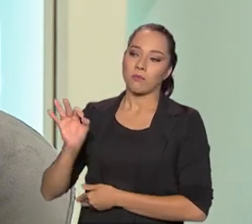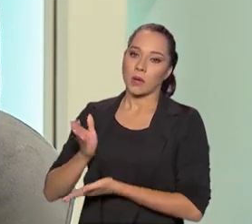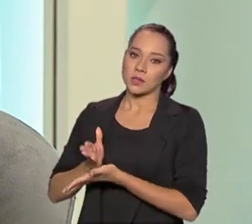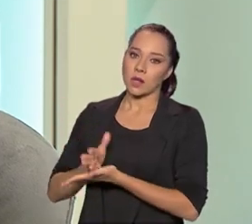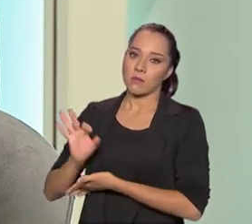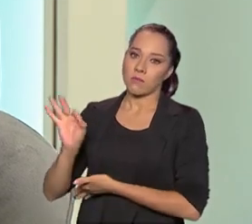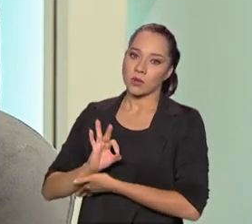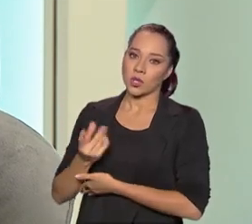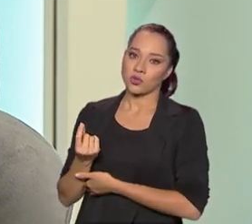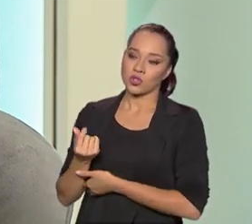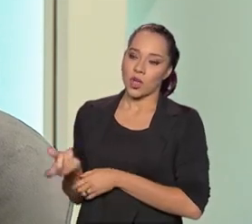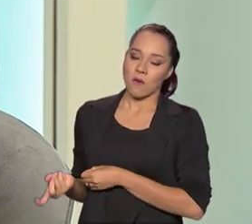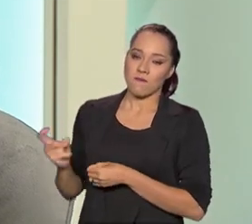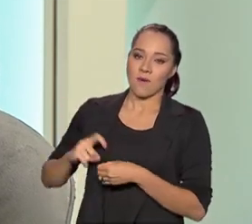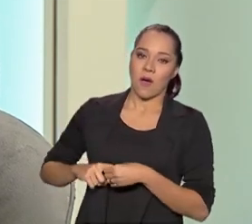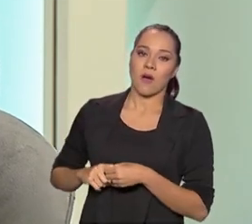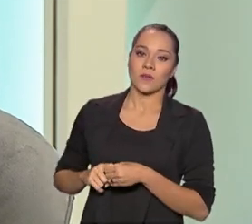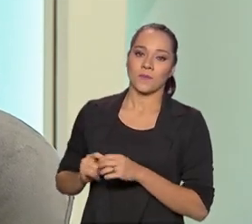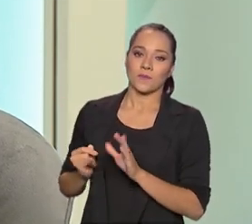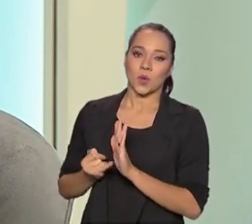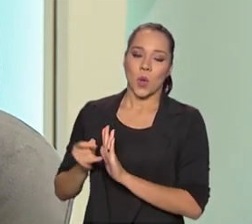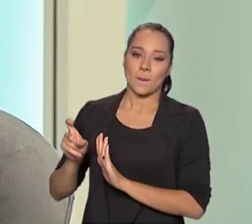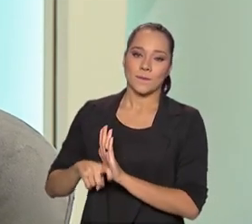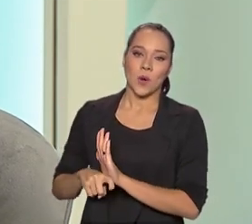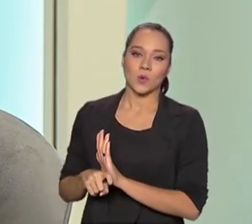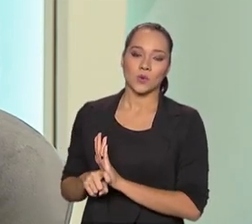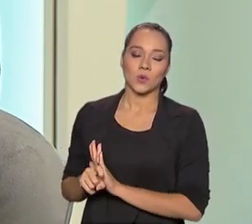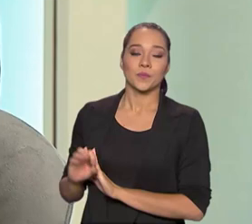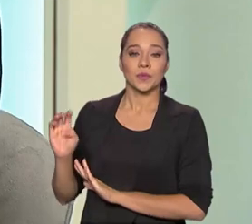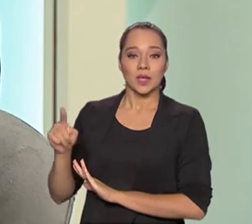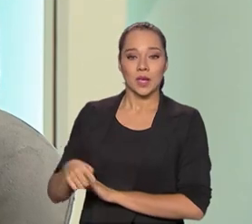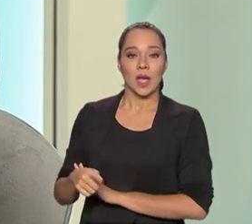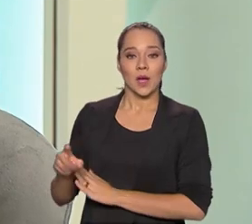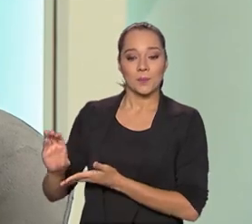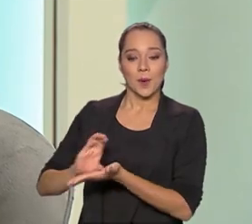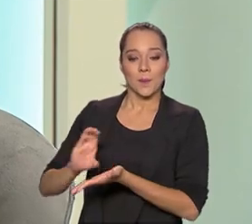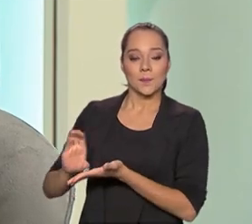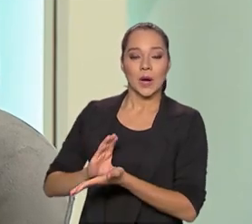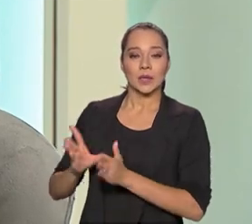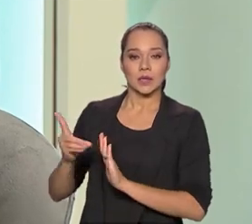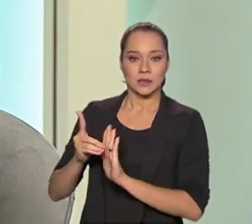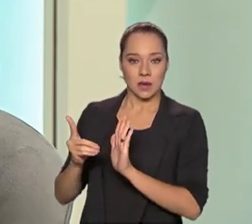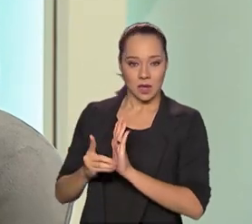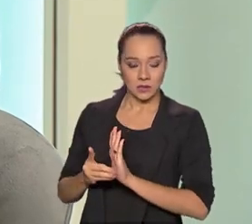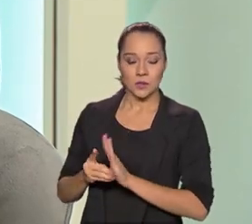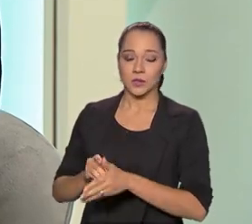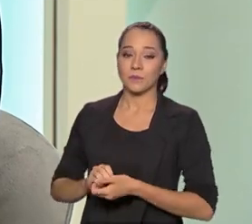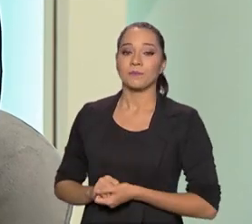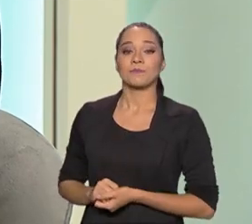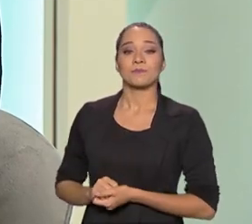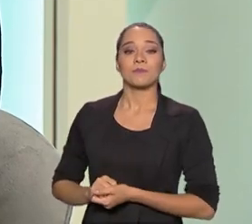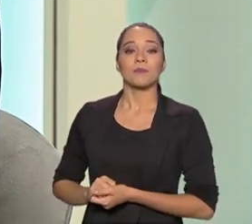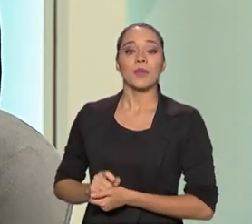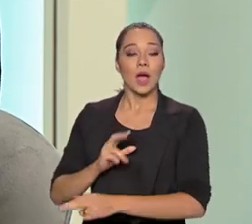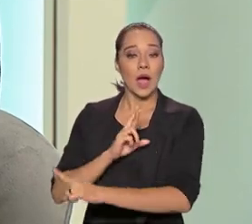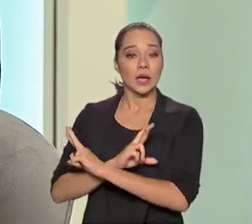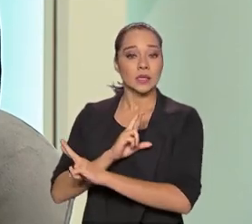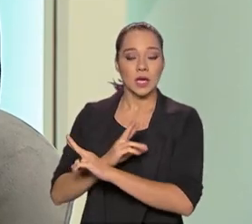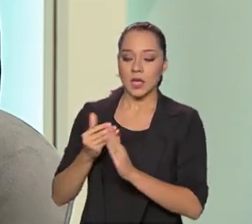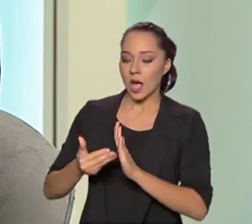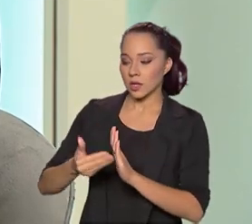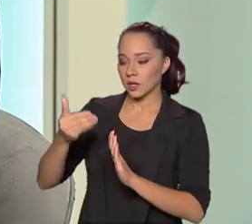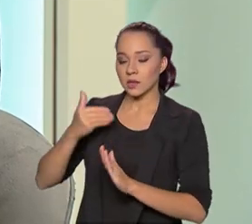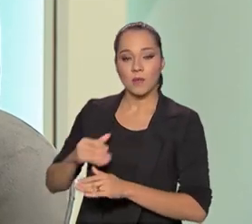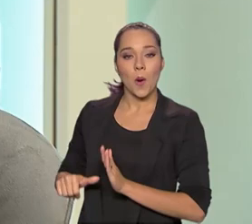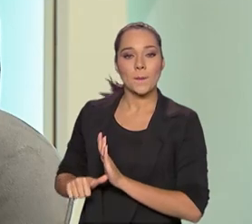importante de devolução do imposto que é restituído nas declarações, a Receita antecipou o